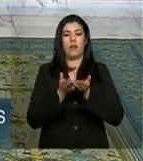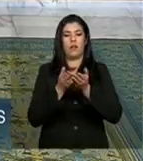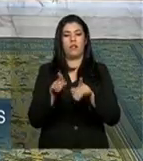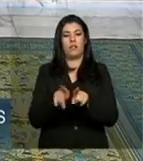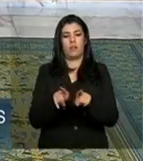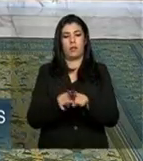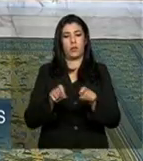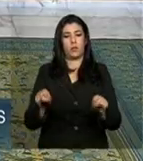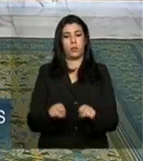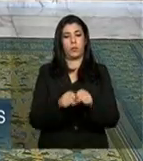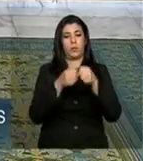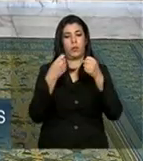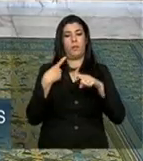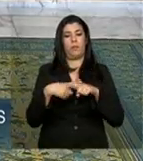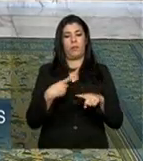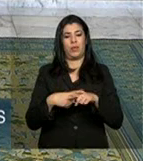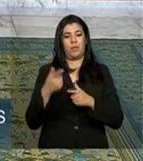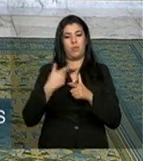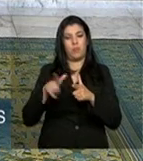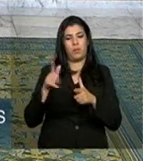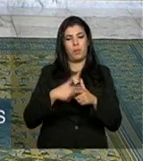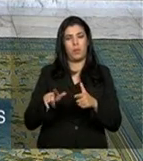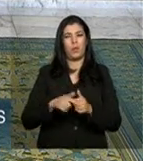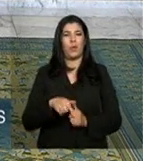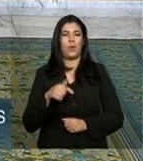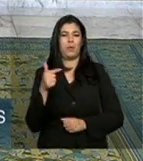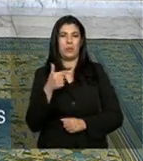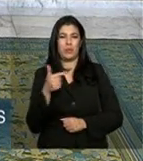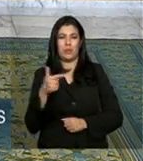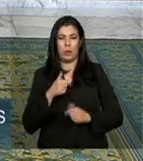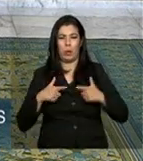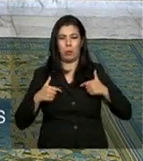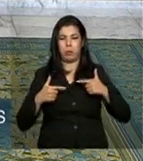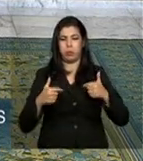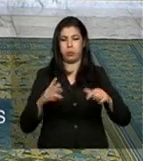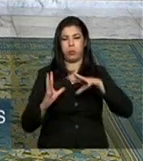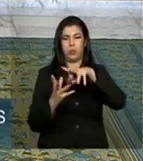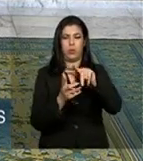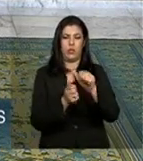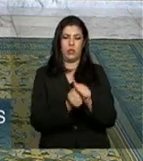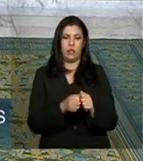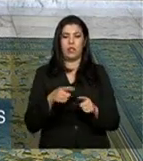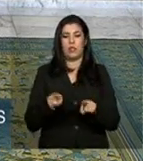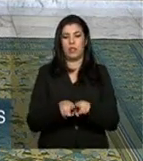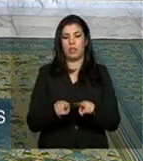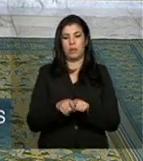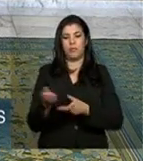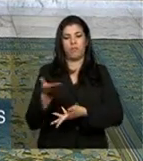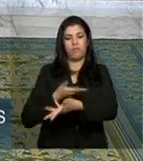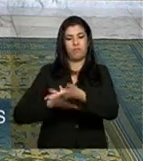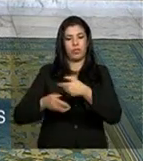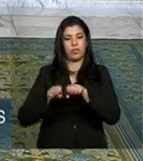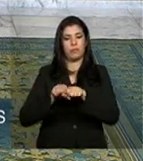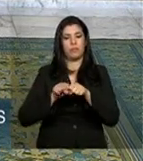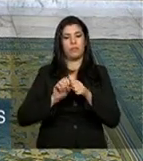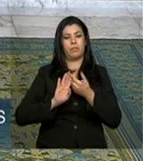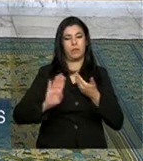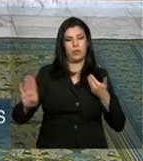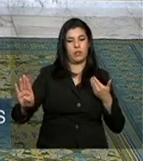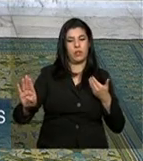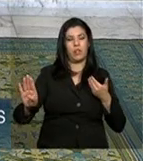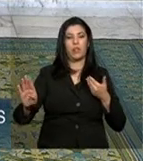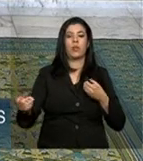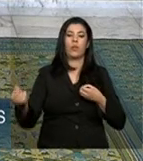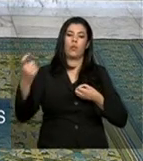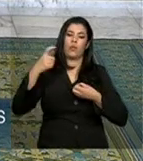relações devido à Segunda Guerra Mundial e as relações diplomáticas entre o Brasil e o Japão foram depois restabelecidas